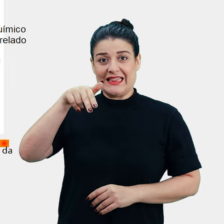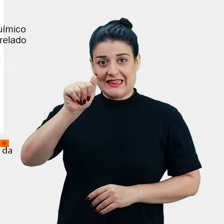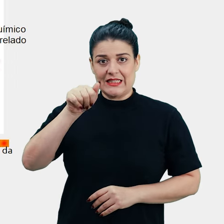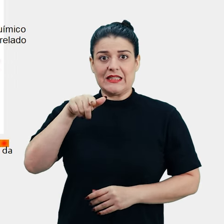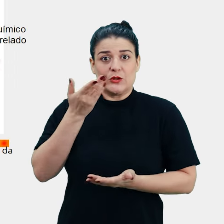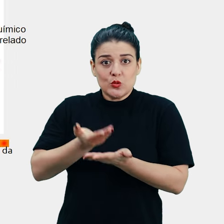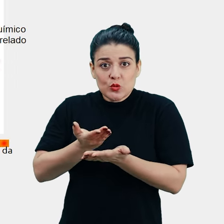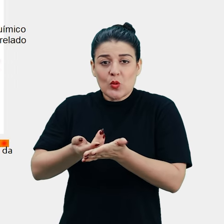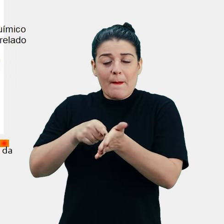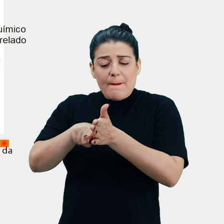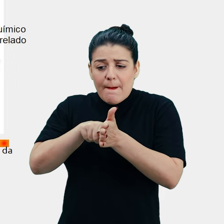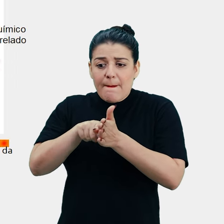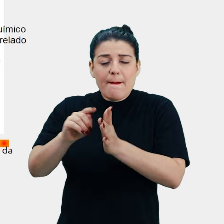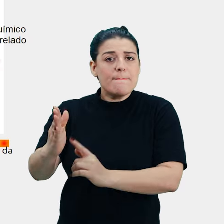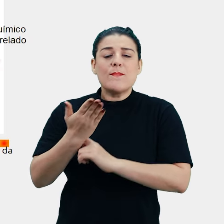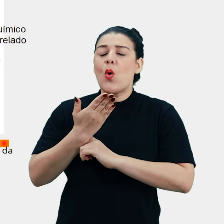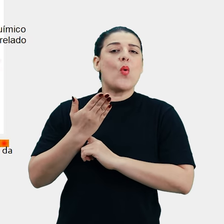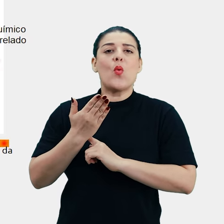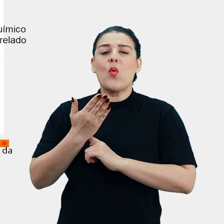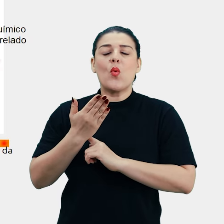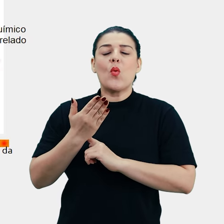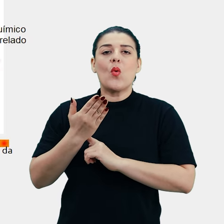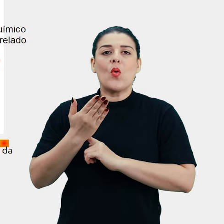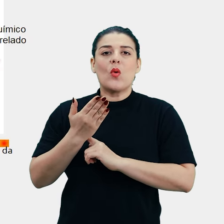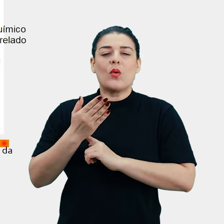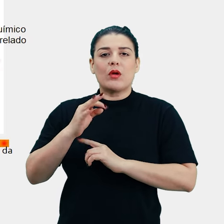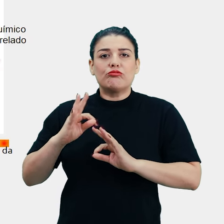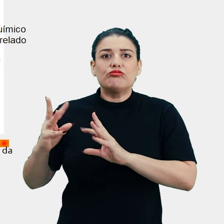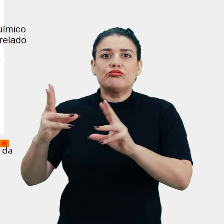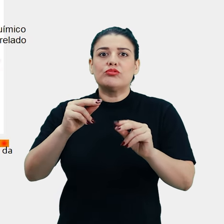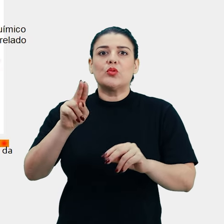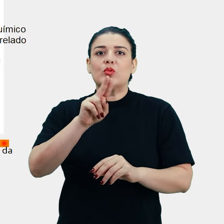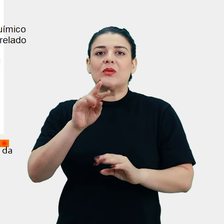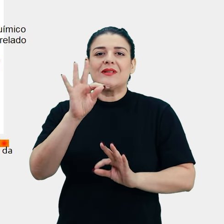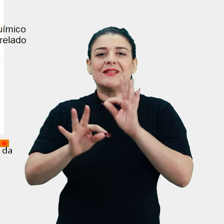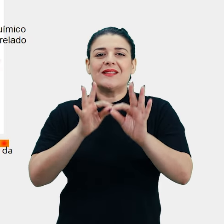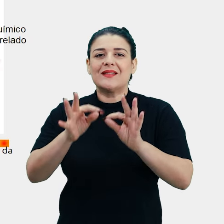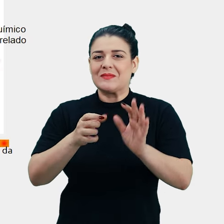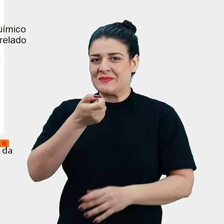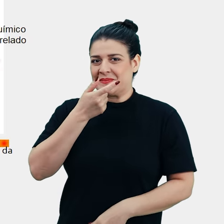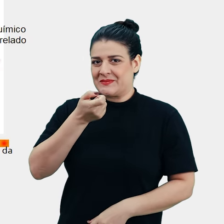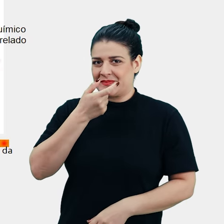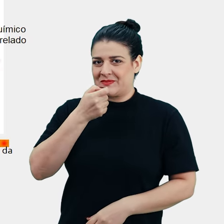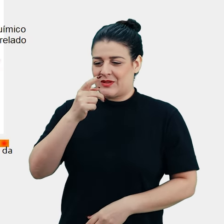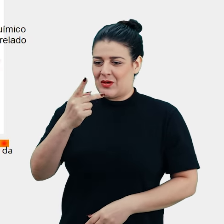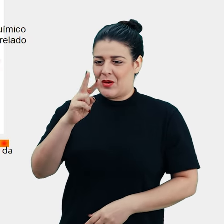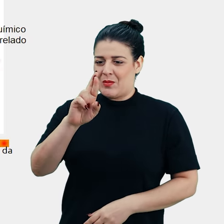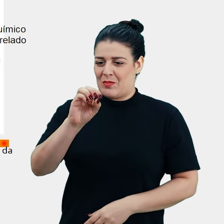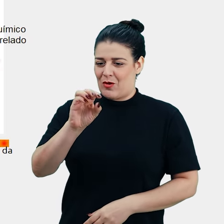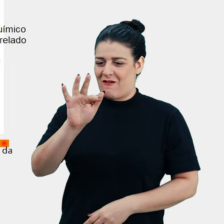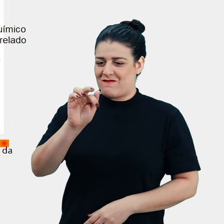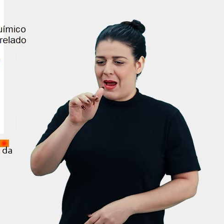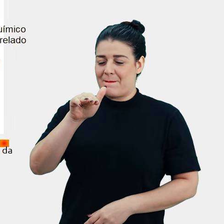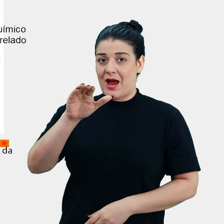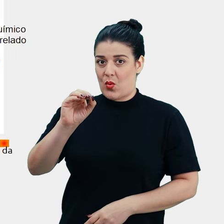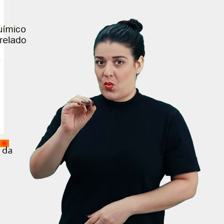os estudos demonstraram que ela é conhecida, né, como um profármaco, ou seja, ela